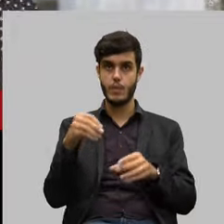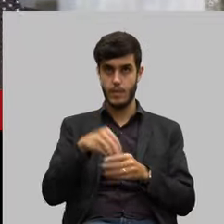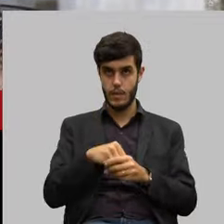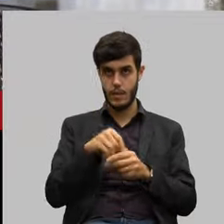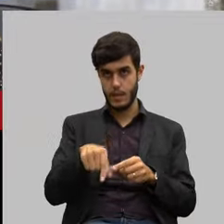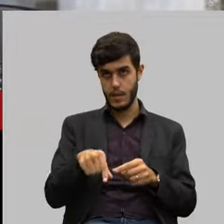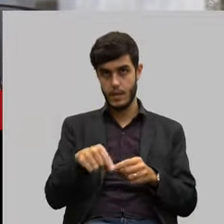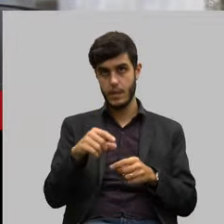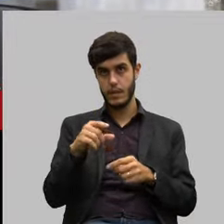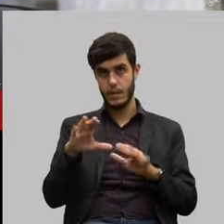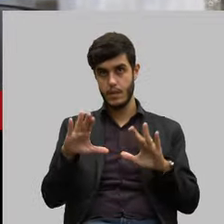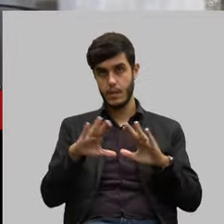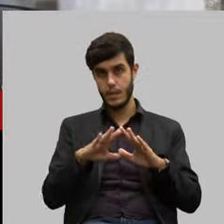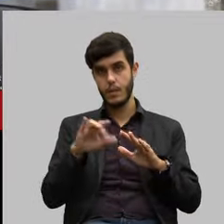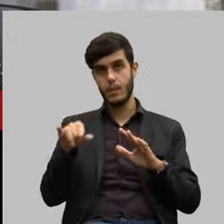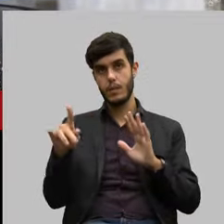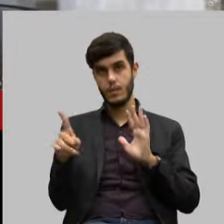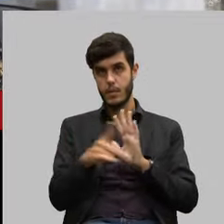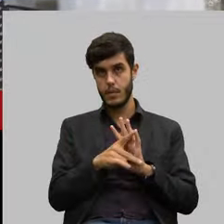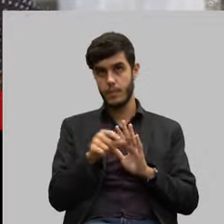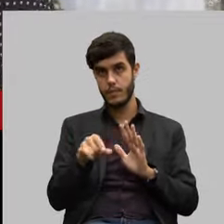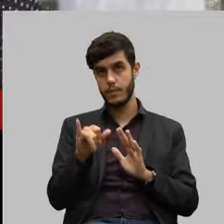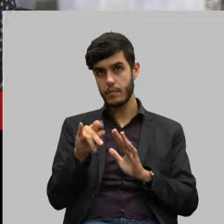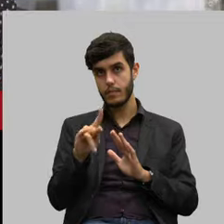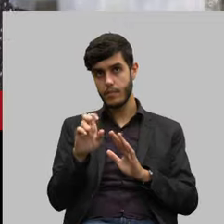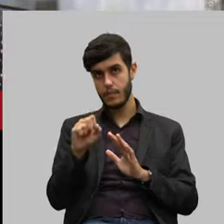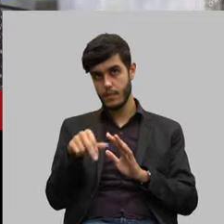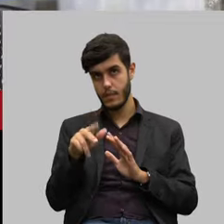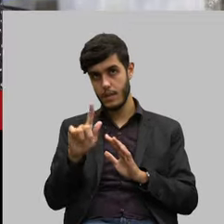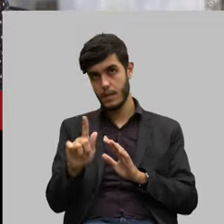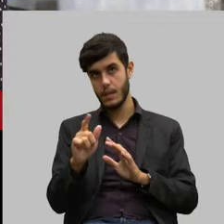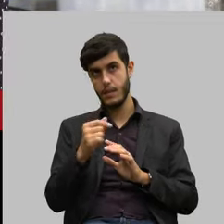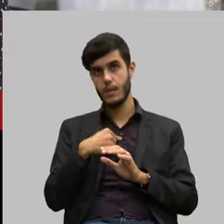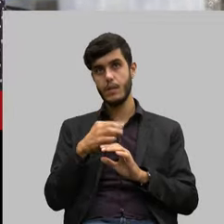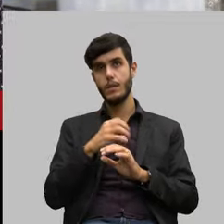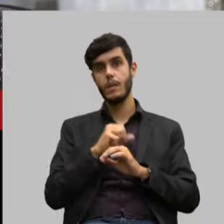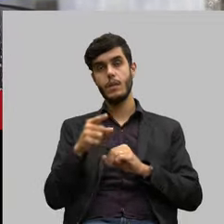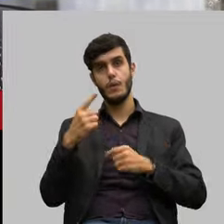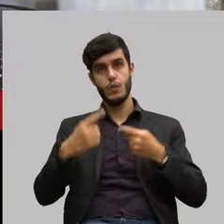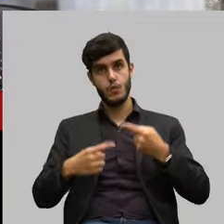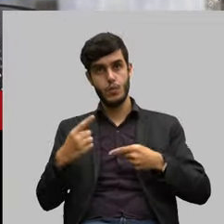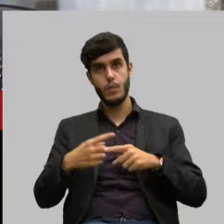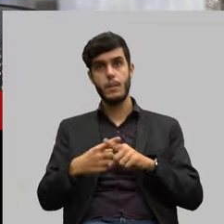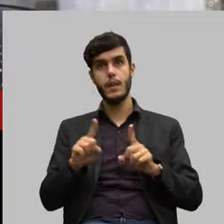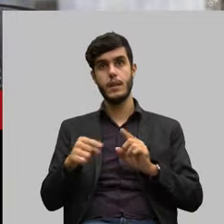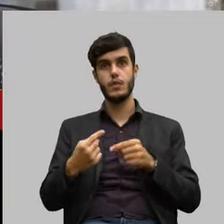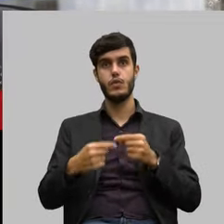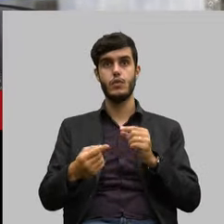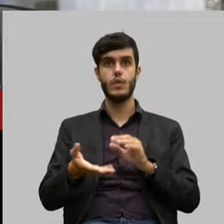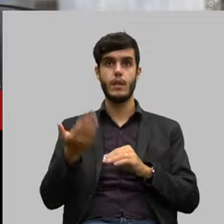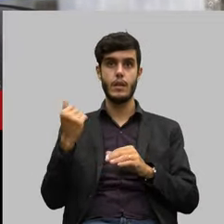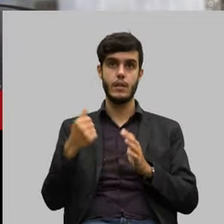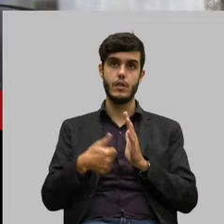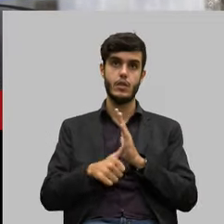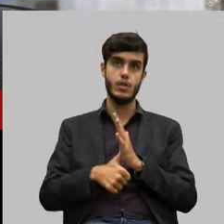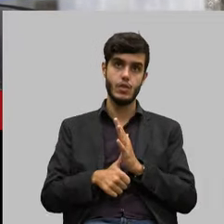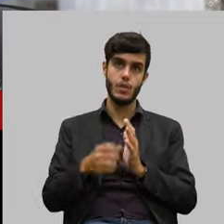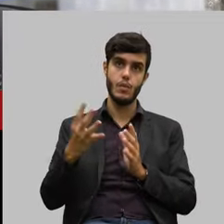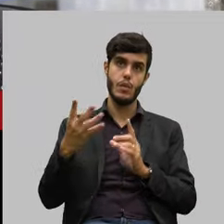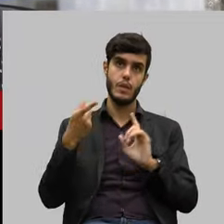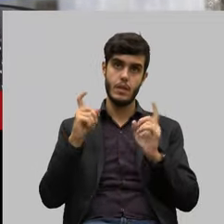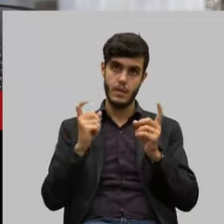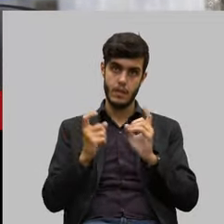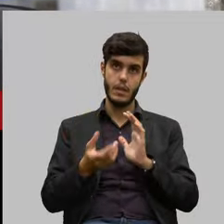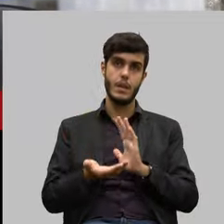ela é de vocês mesmo né dos Senhores deputados e eu Eu honro muito essa discussão mas ela foi discutida com os sindicatos em quatro reuniões